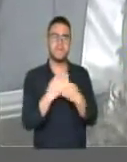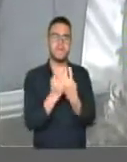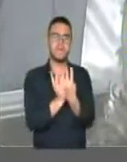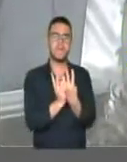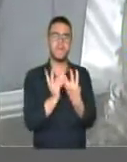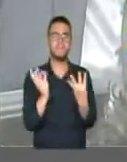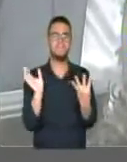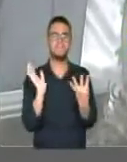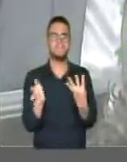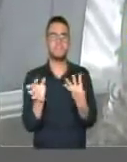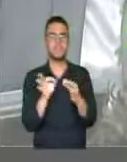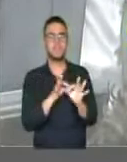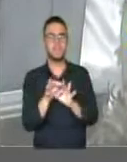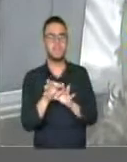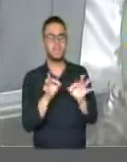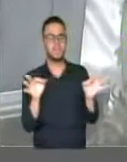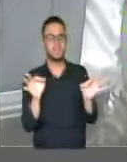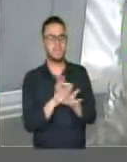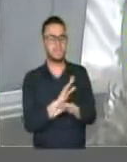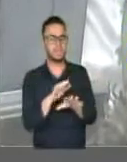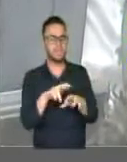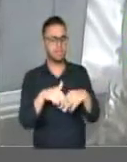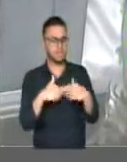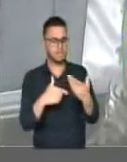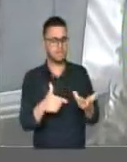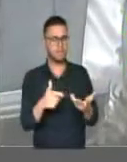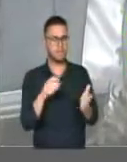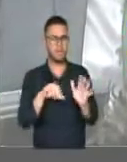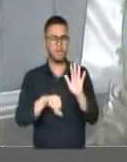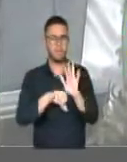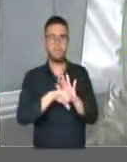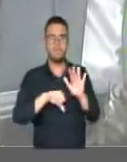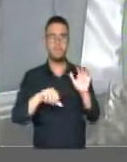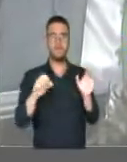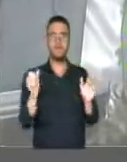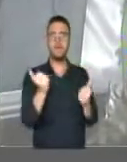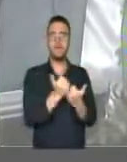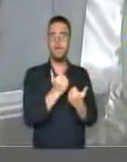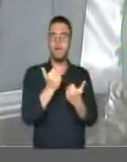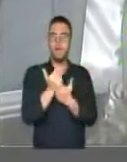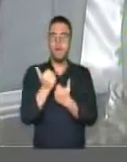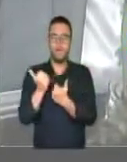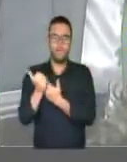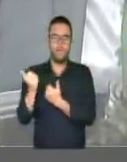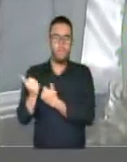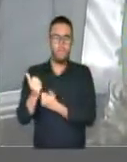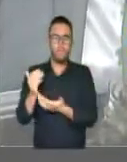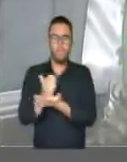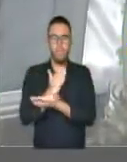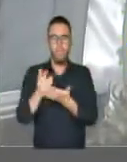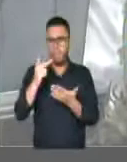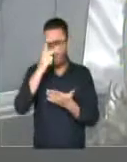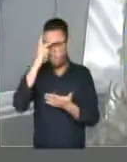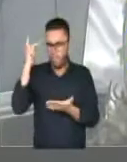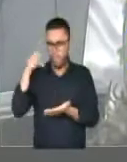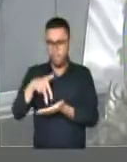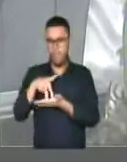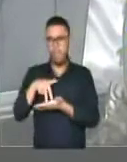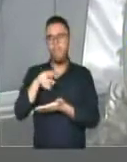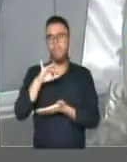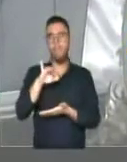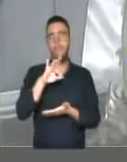viciado, pela criminosa substituição de titulares nessa